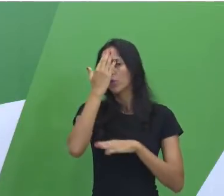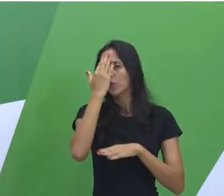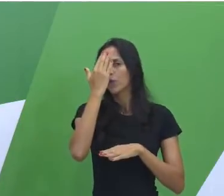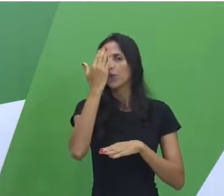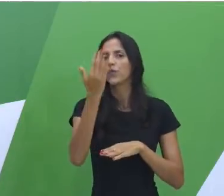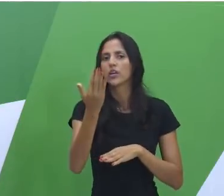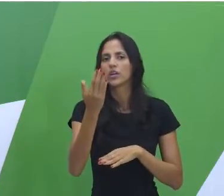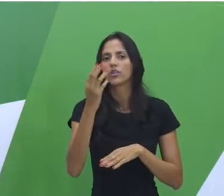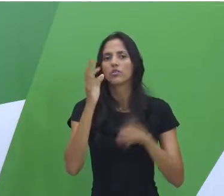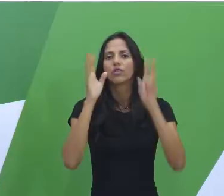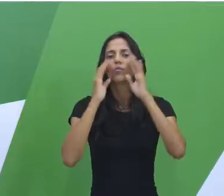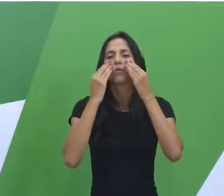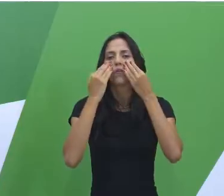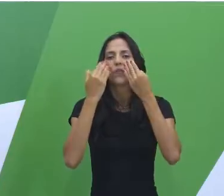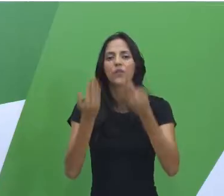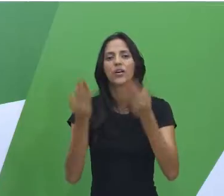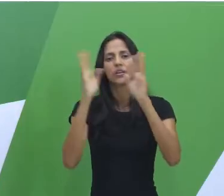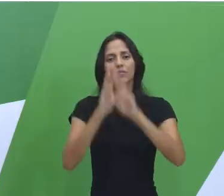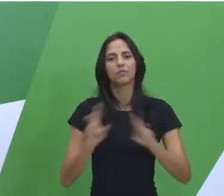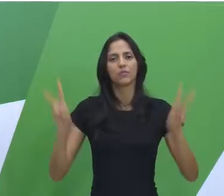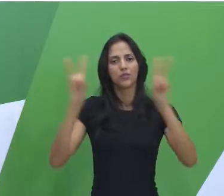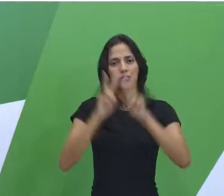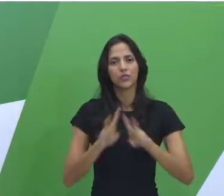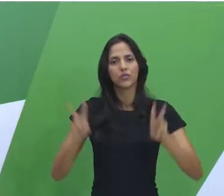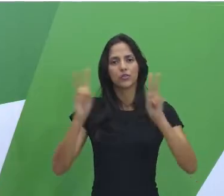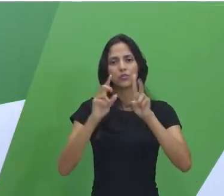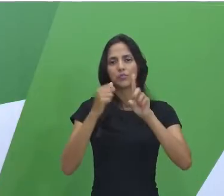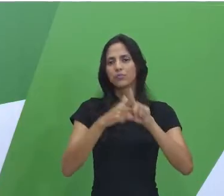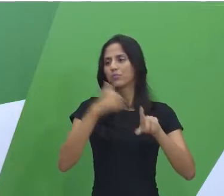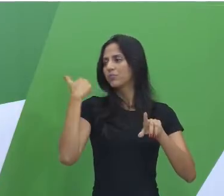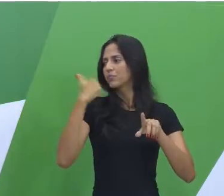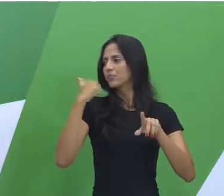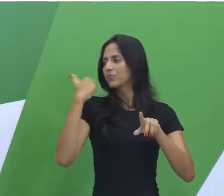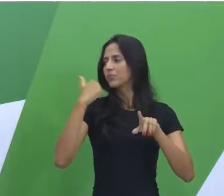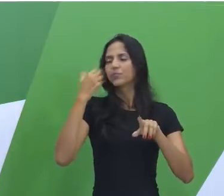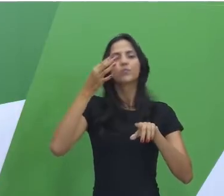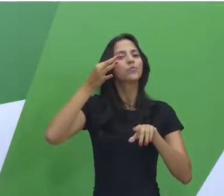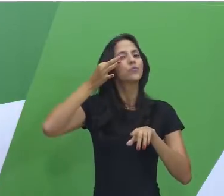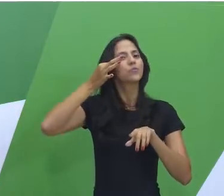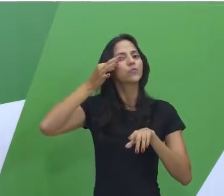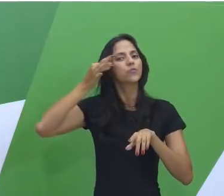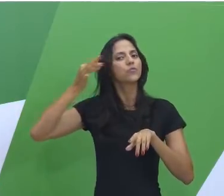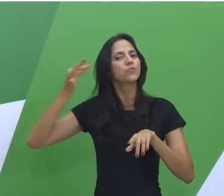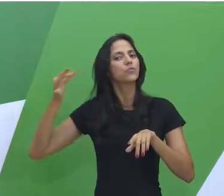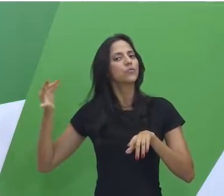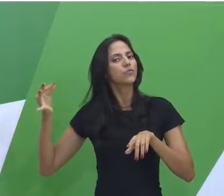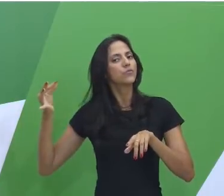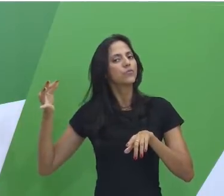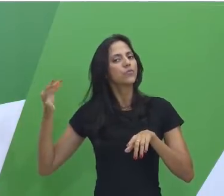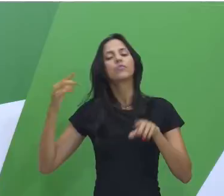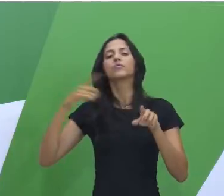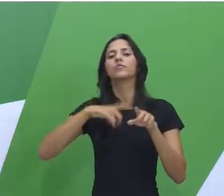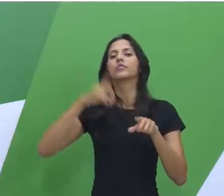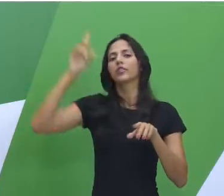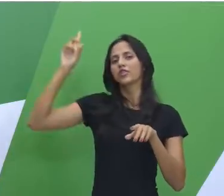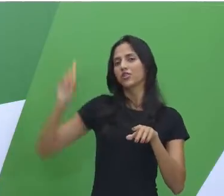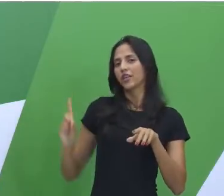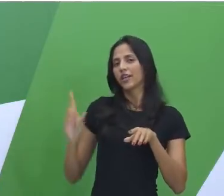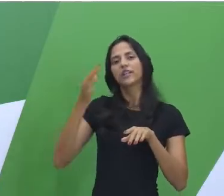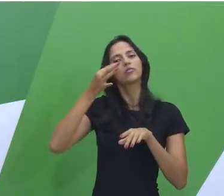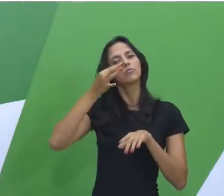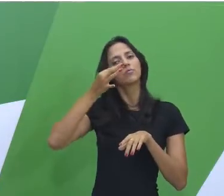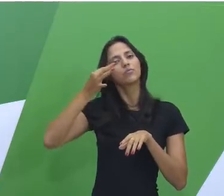frente, a tua angulação. E o que está na tua adjacência, pelo lado do campo visual, vindo pela direita,